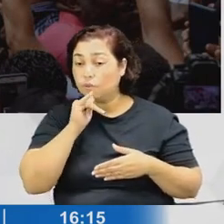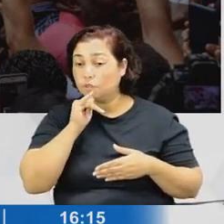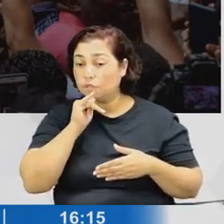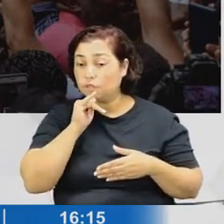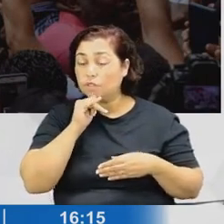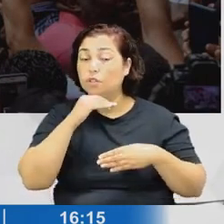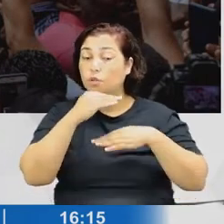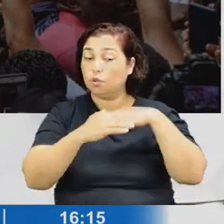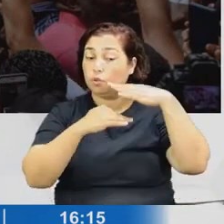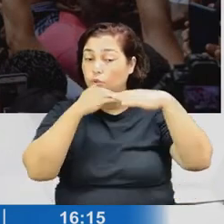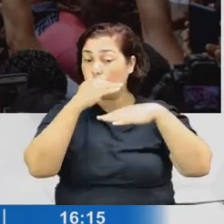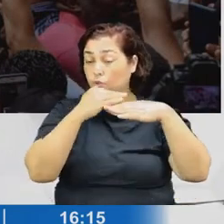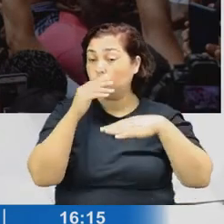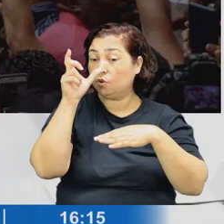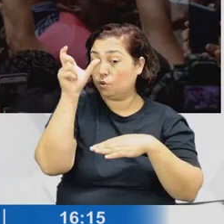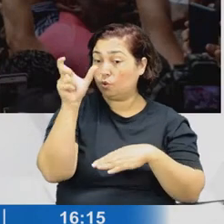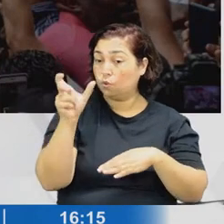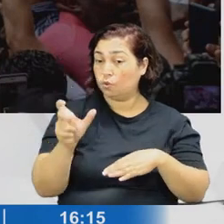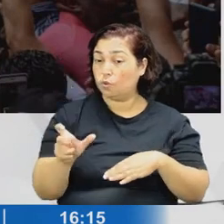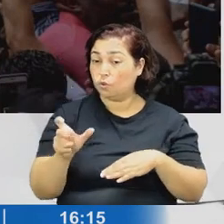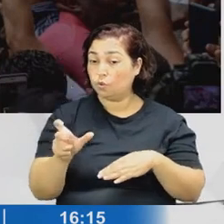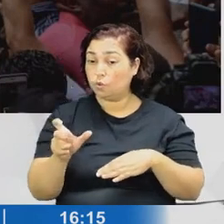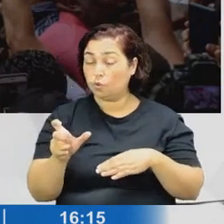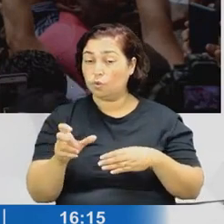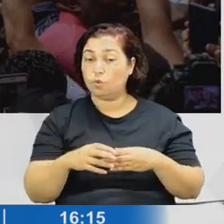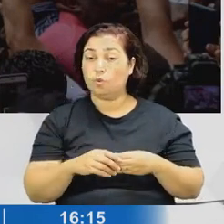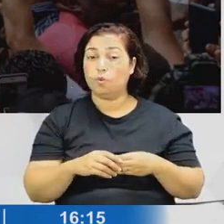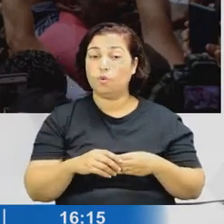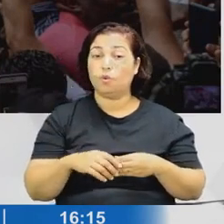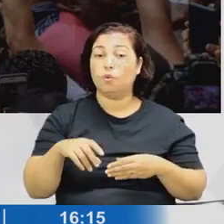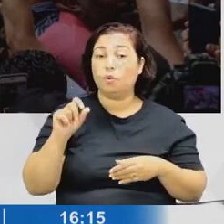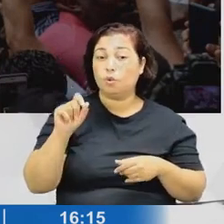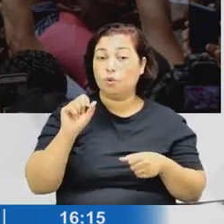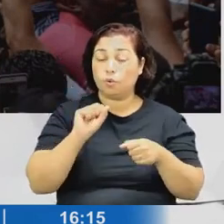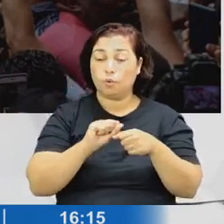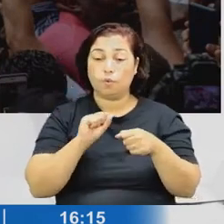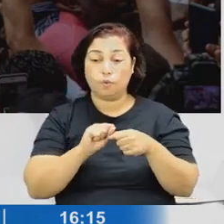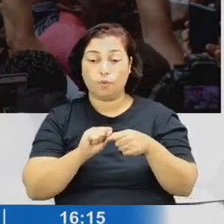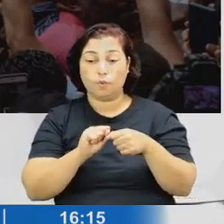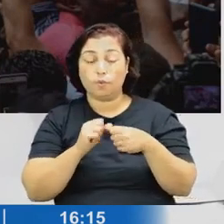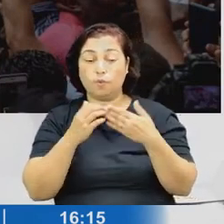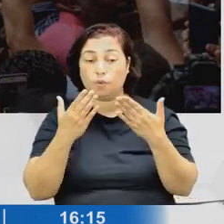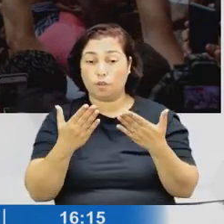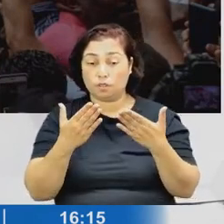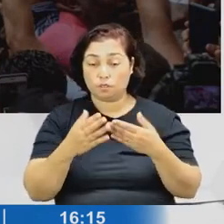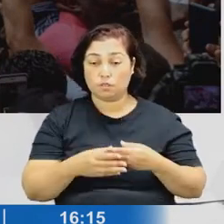que é inabalável independente O que ele faça por algumas pessoas